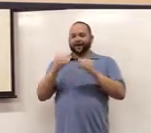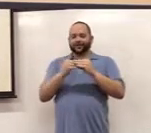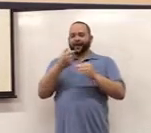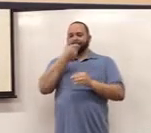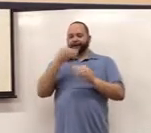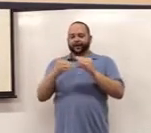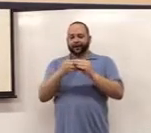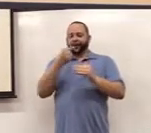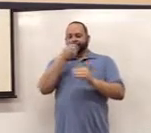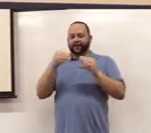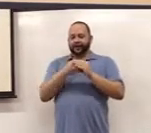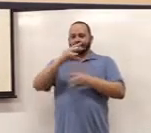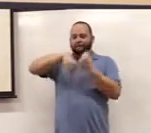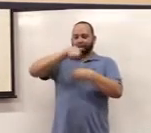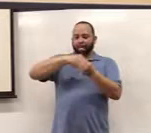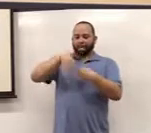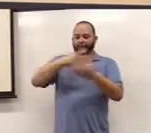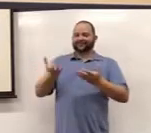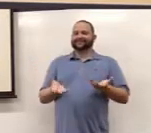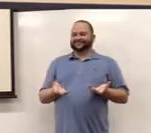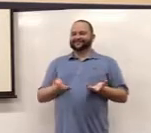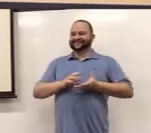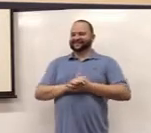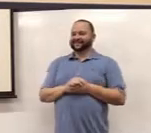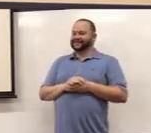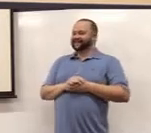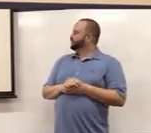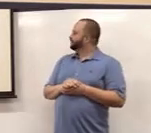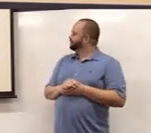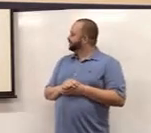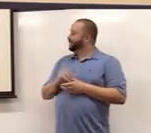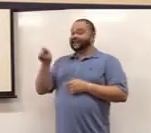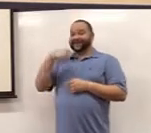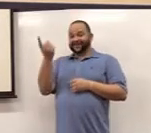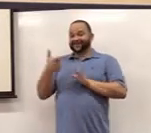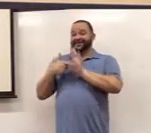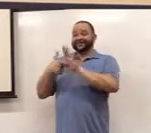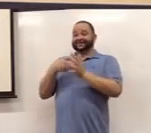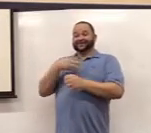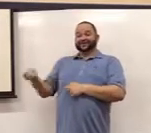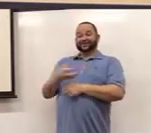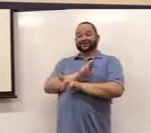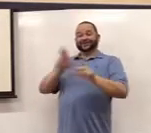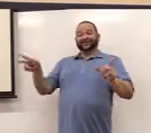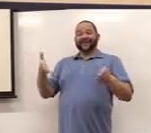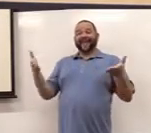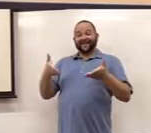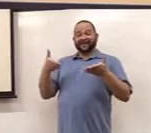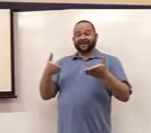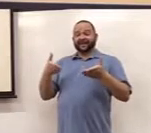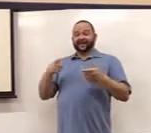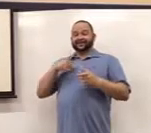recheio, bolacha, recheio, bolacha, recheio, bolacha, recheio, bolacha, recheio, bolacha, recheio, bolacha, recheio. E vou reapresentar isso. Tinha bolacha e agora eu